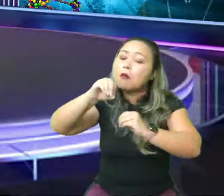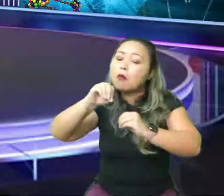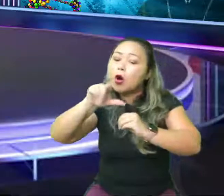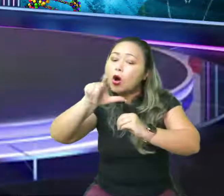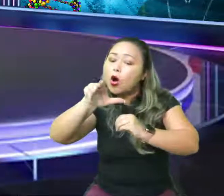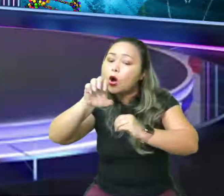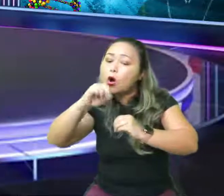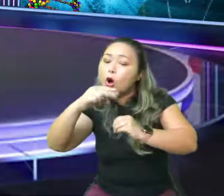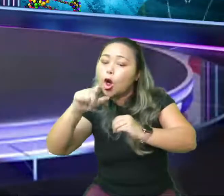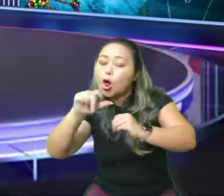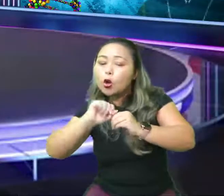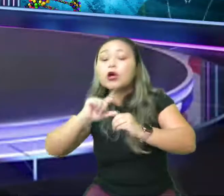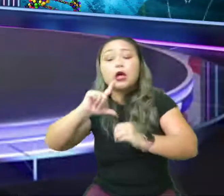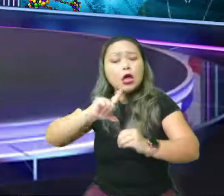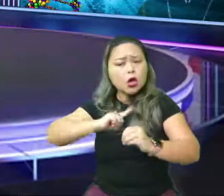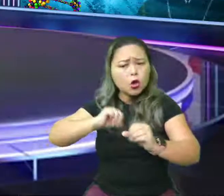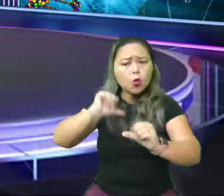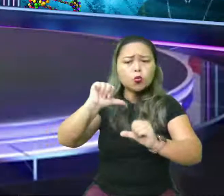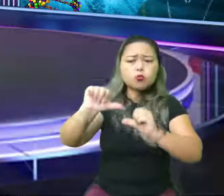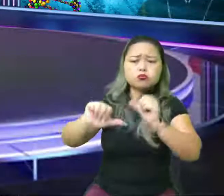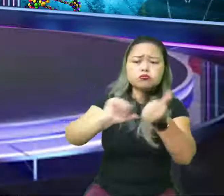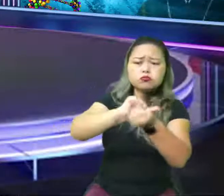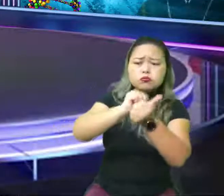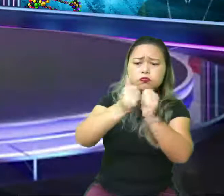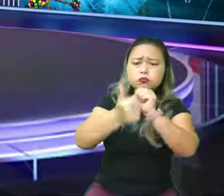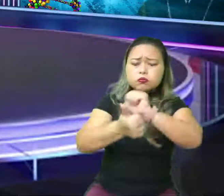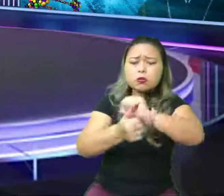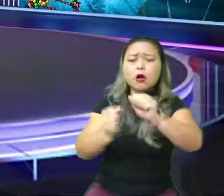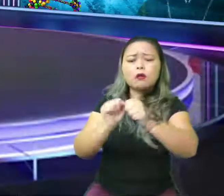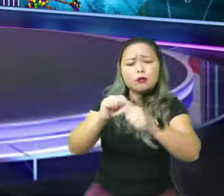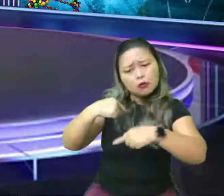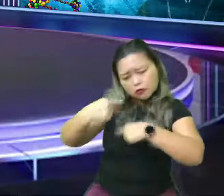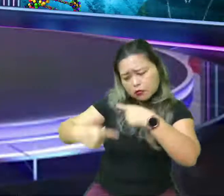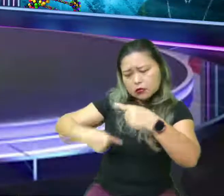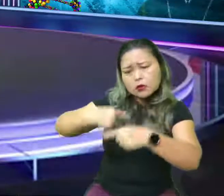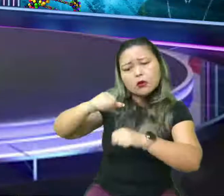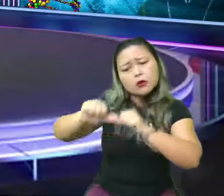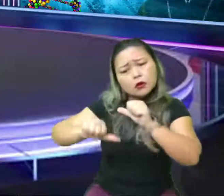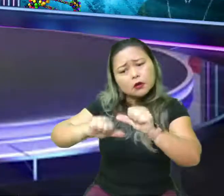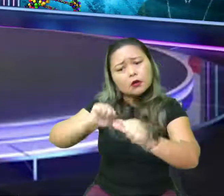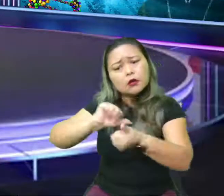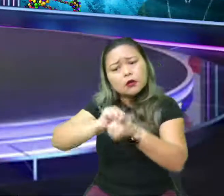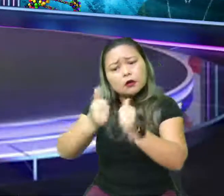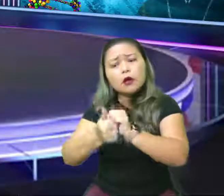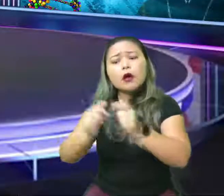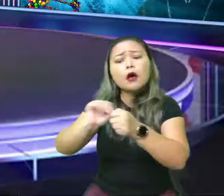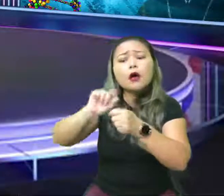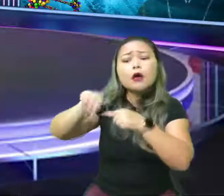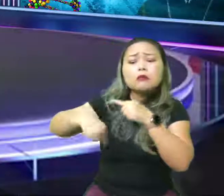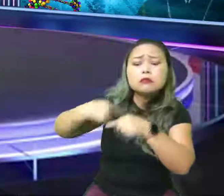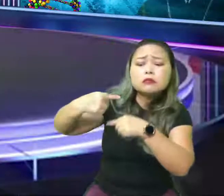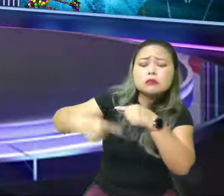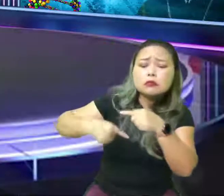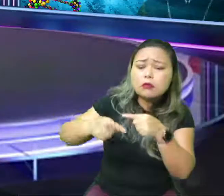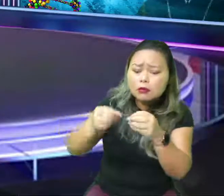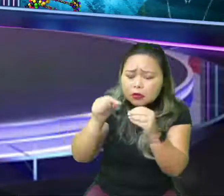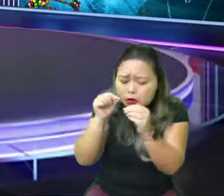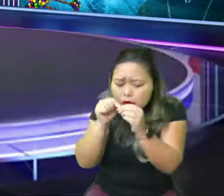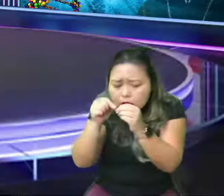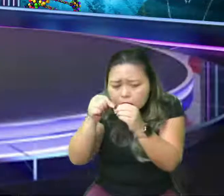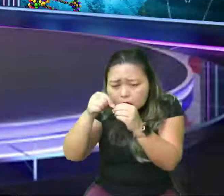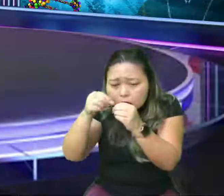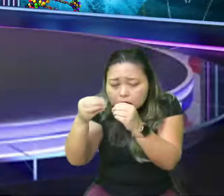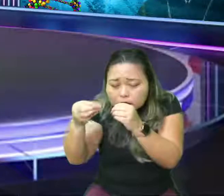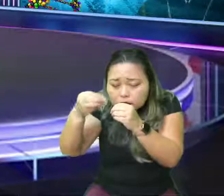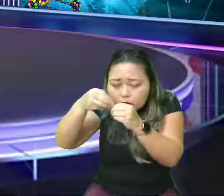que houve transformações. Quando a gente fala de evolução, a gente está falando de transformações, tá? E essas transformações de partículas,